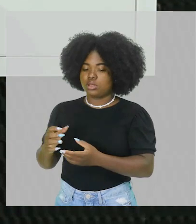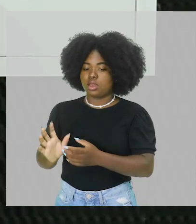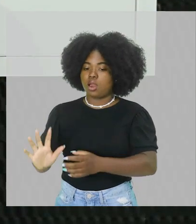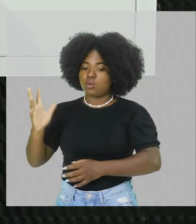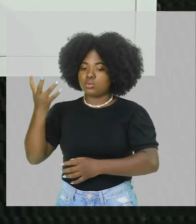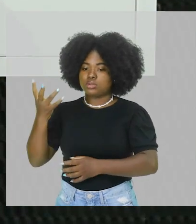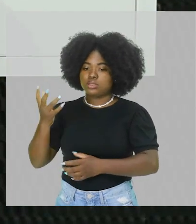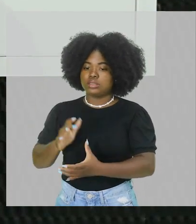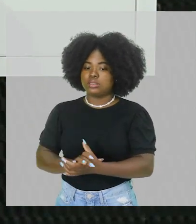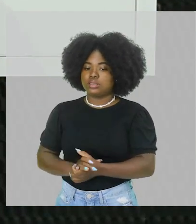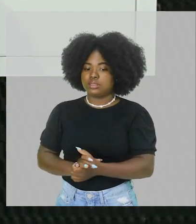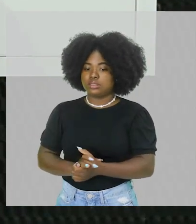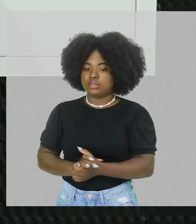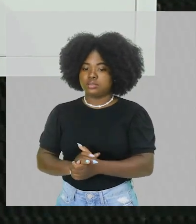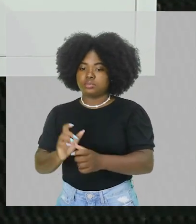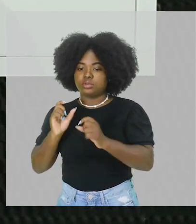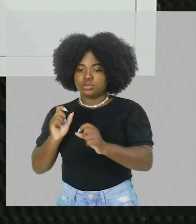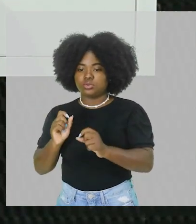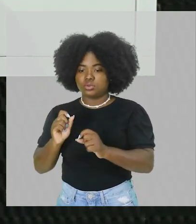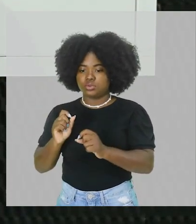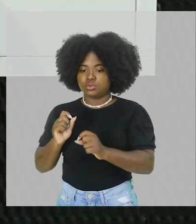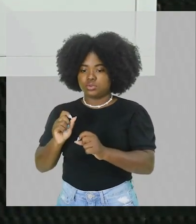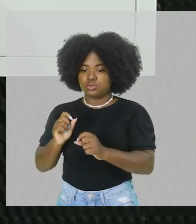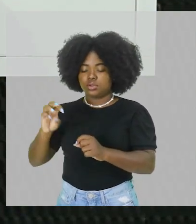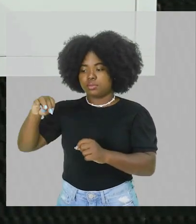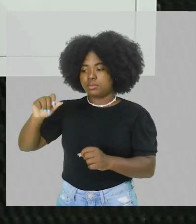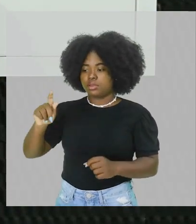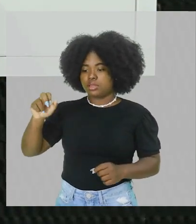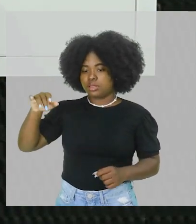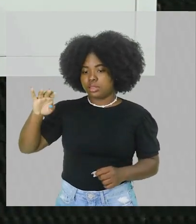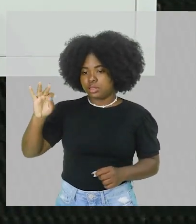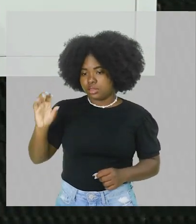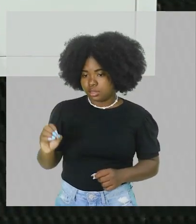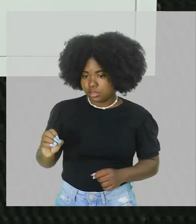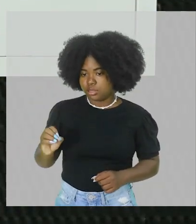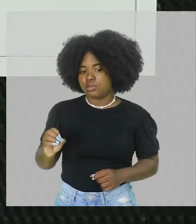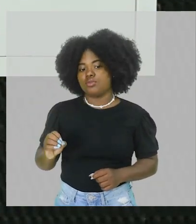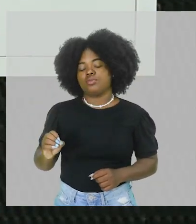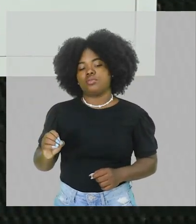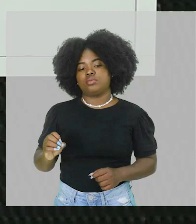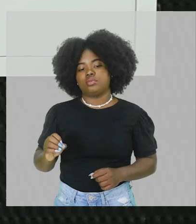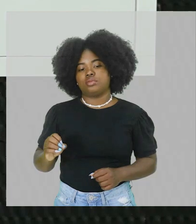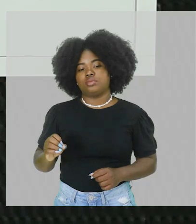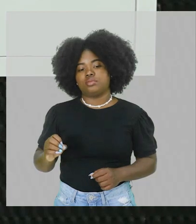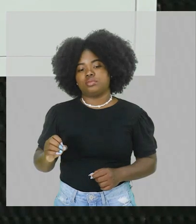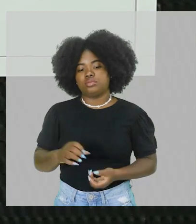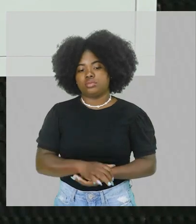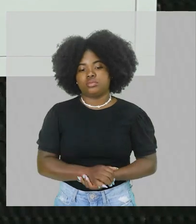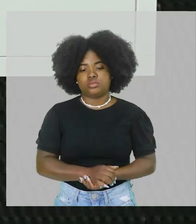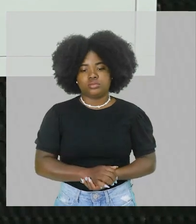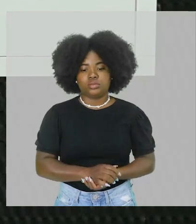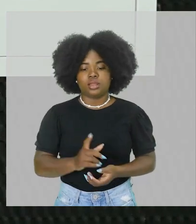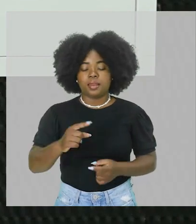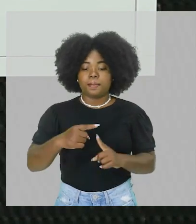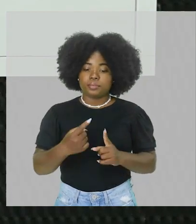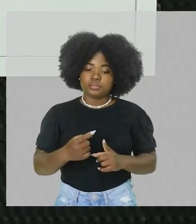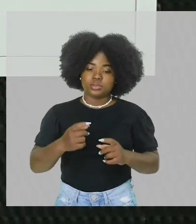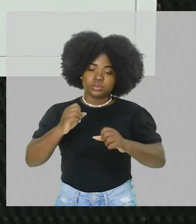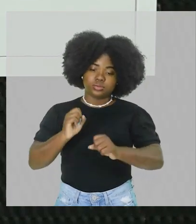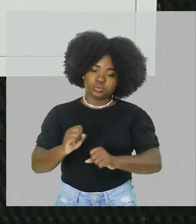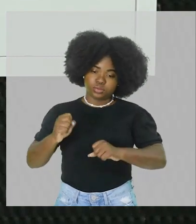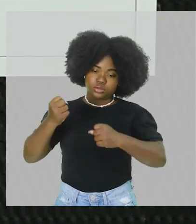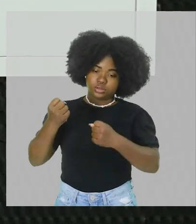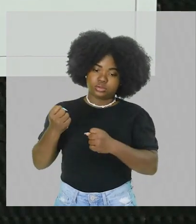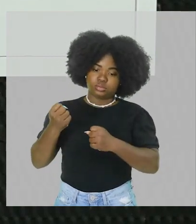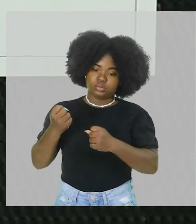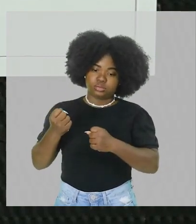necessário. Tá certo? Só que essas espiras, essas bobinas, elas vão, logicamente, que potencializar por